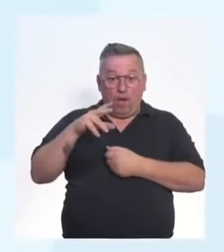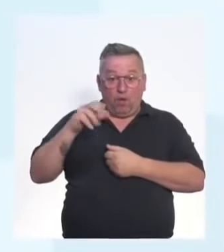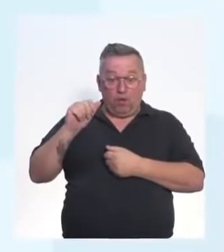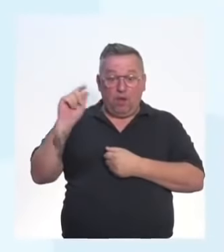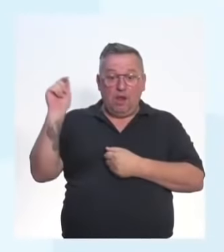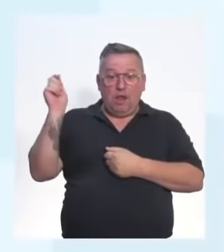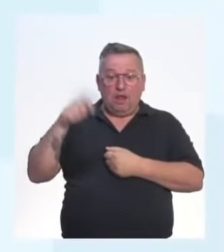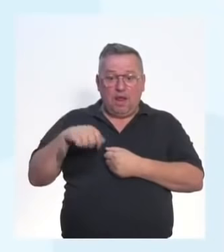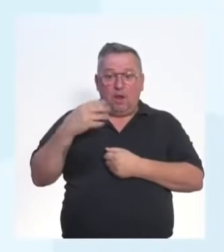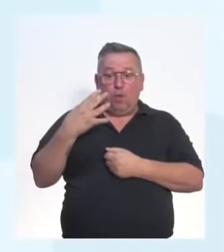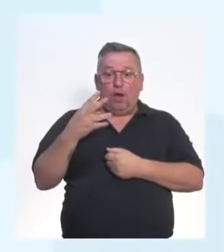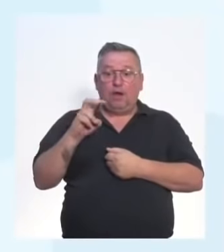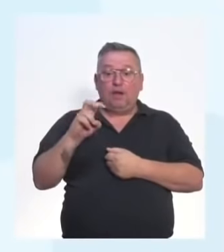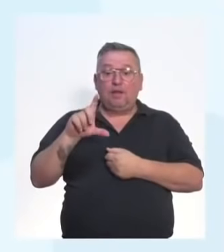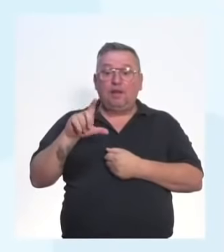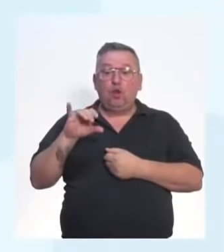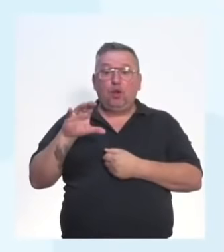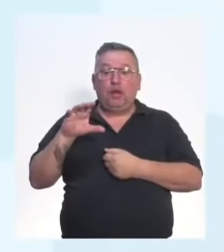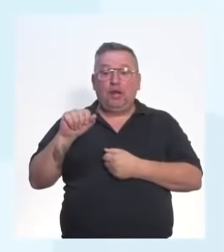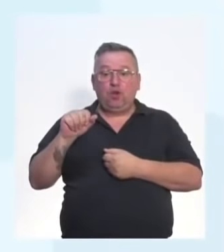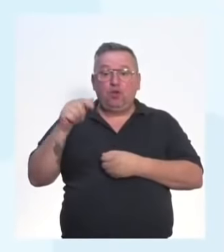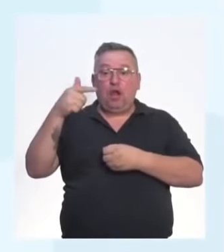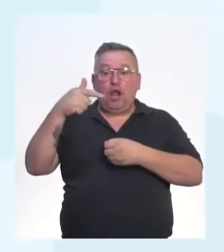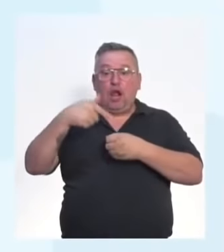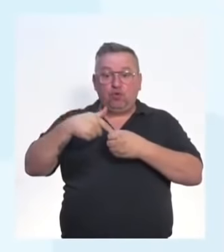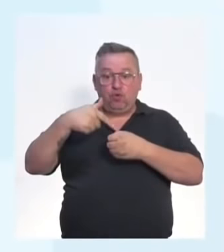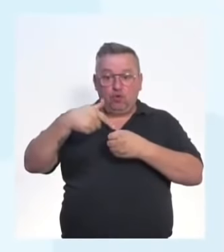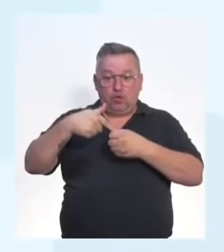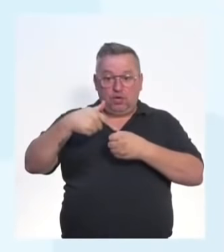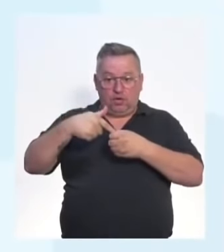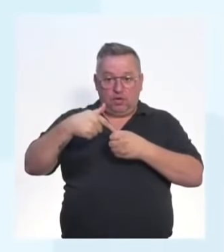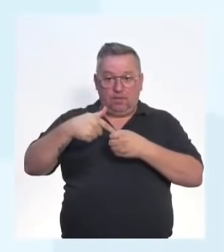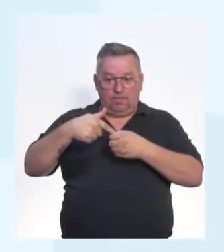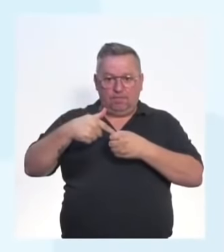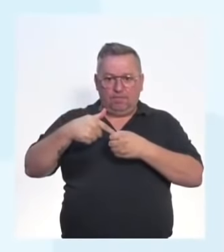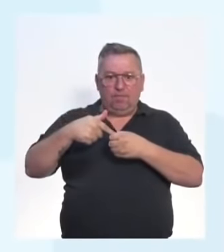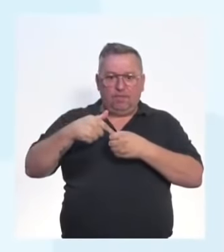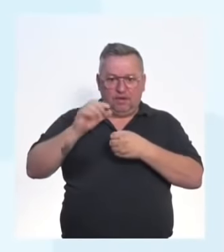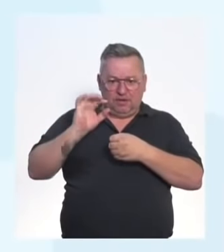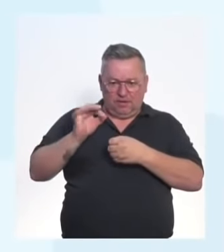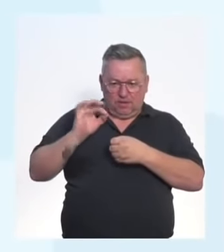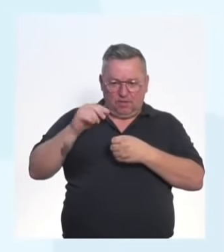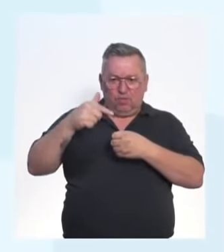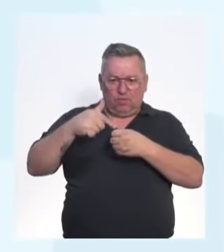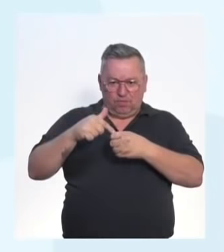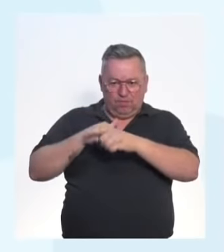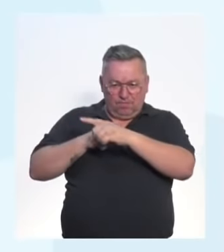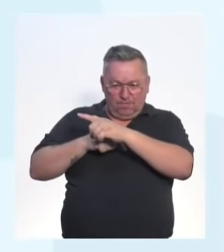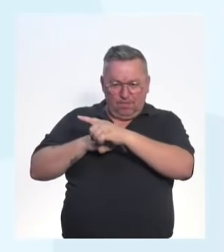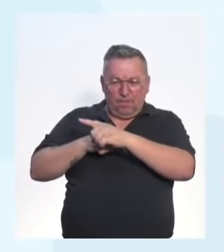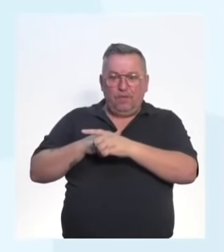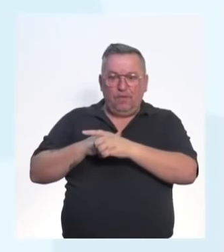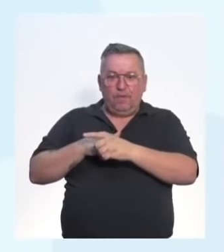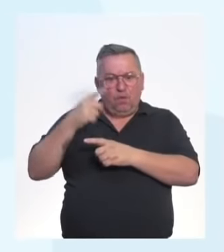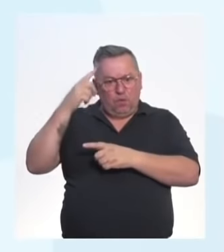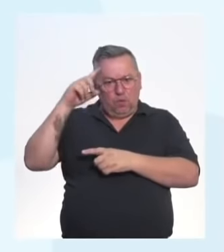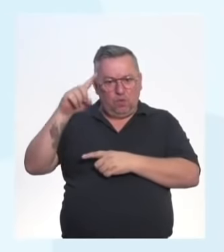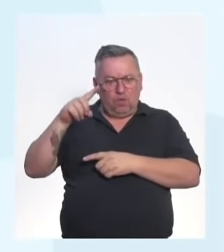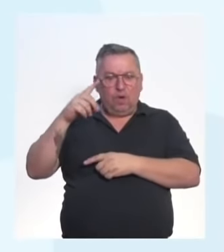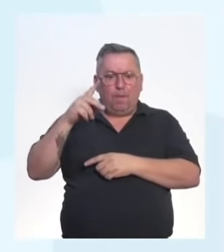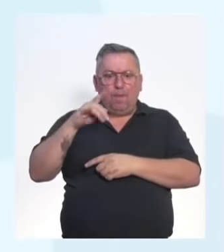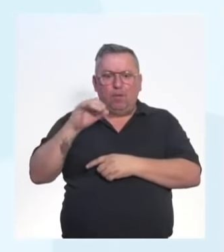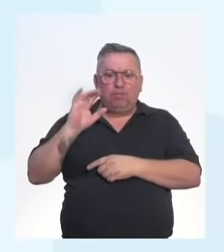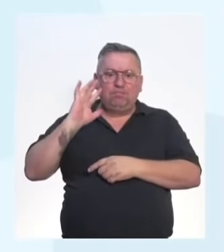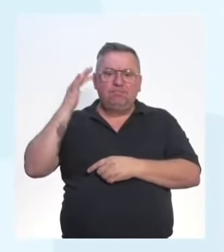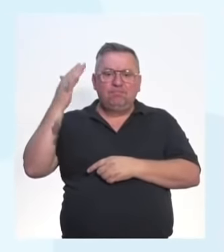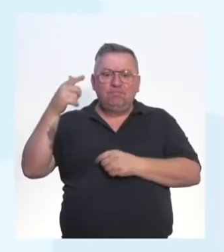capacidade para 45 litros de combustível, tá? O famoso tanque lá de combustível. Em certo momento do dia, o Paulo resolveu